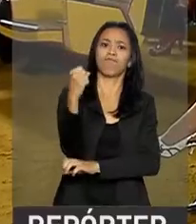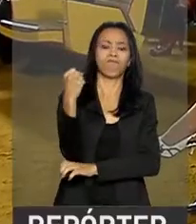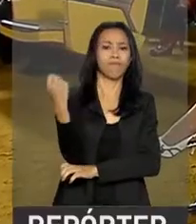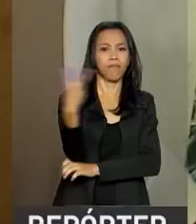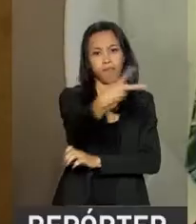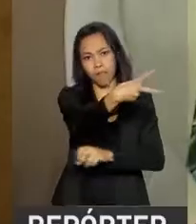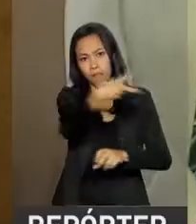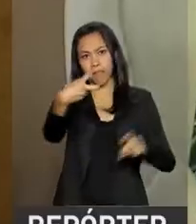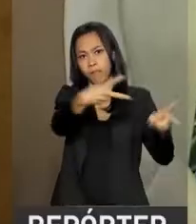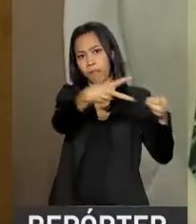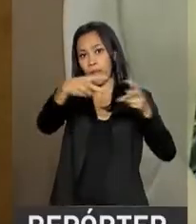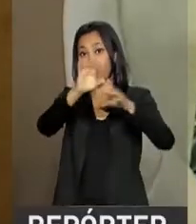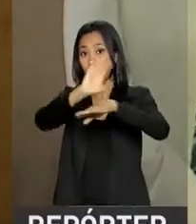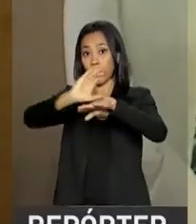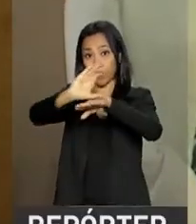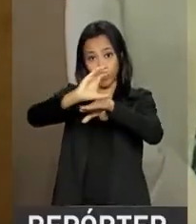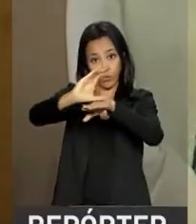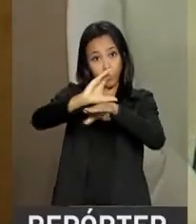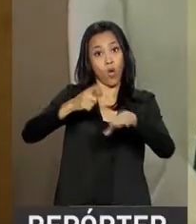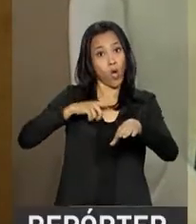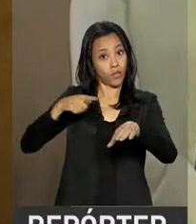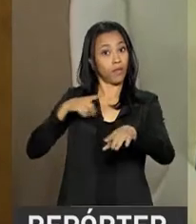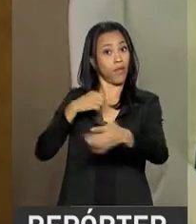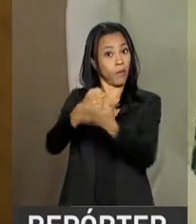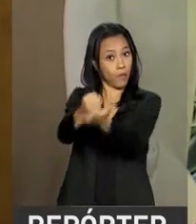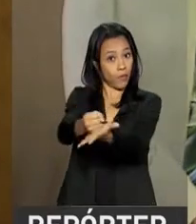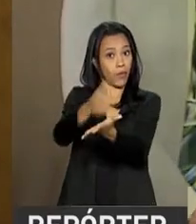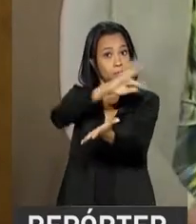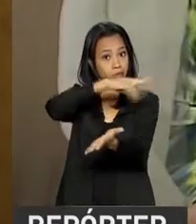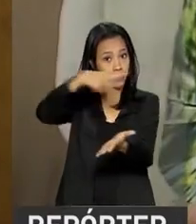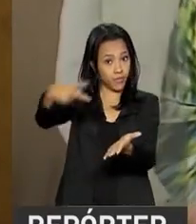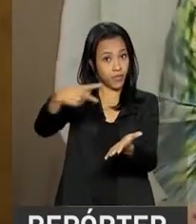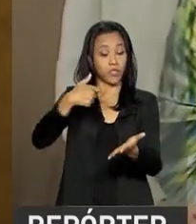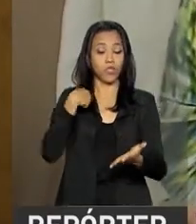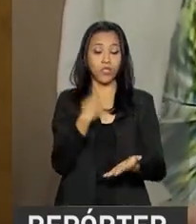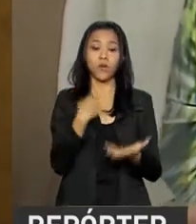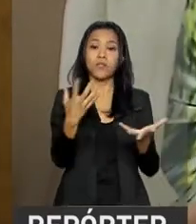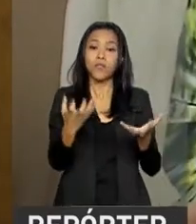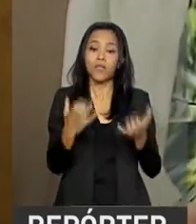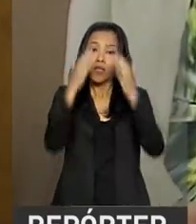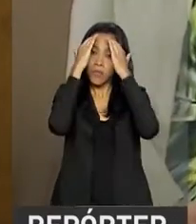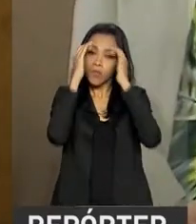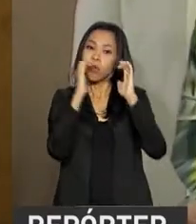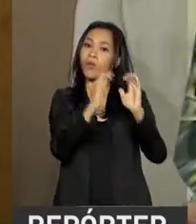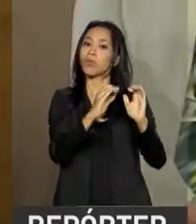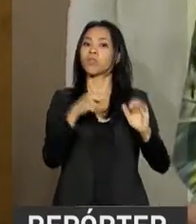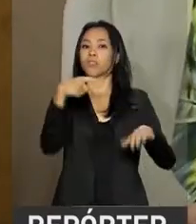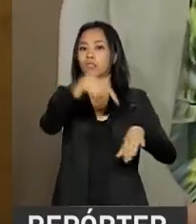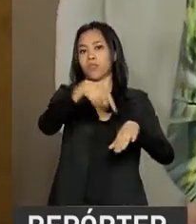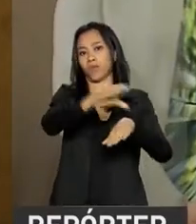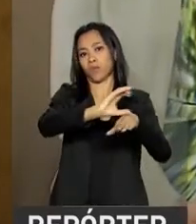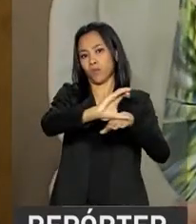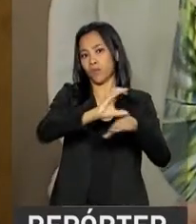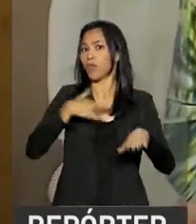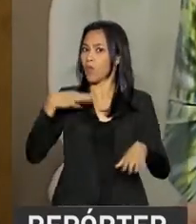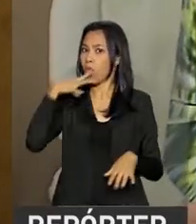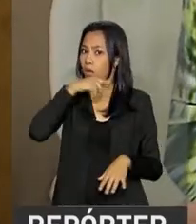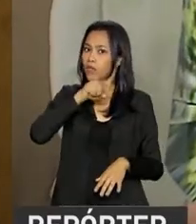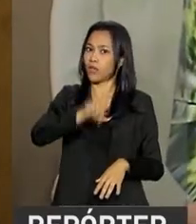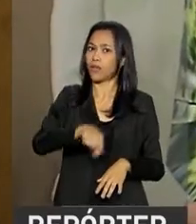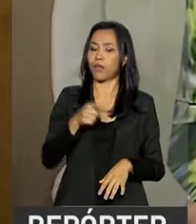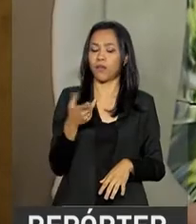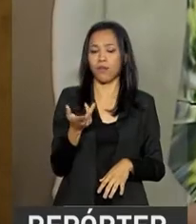e diz olha tem apoio do presidente da república e nós queremos o cumprimento do texto constitucional acho que esta é uma mobilização